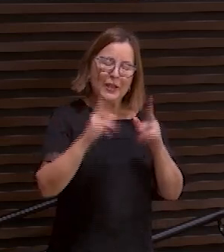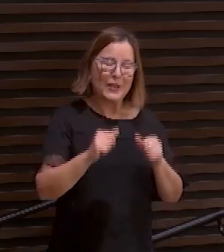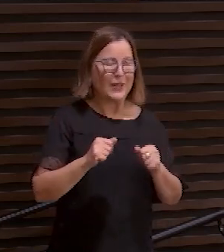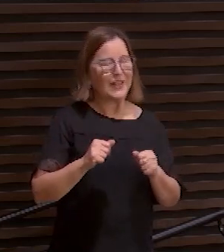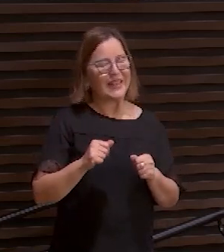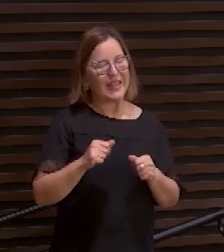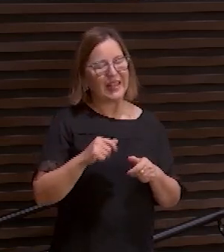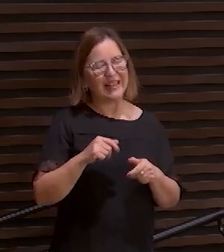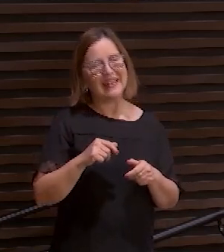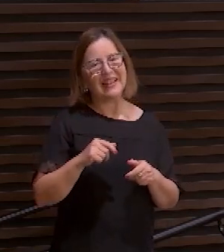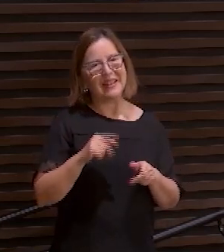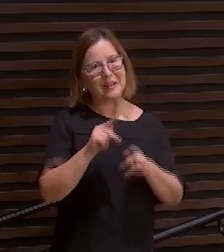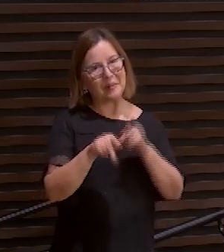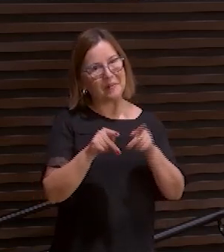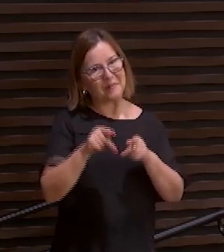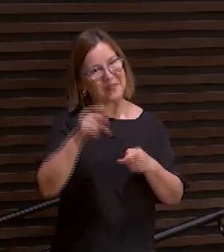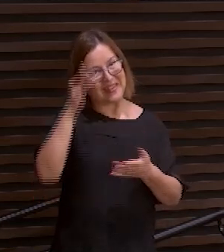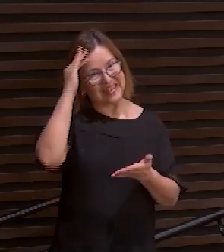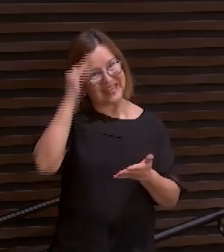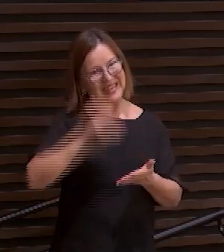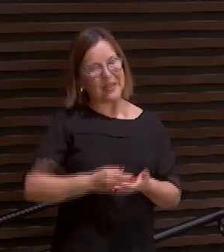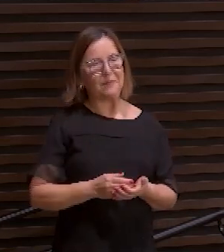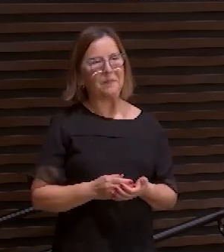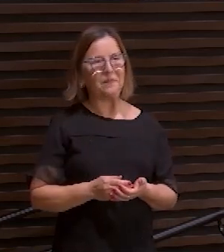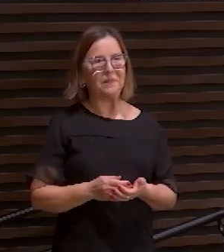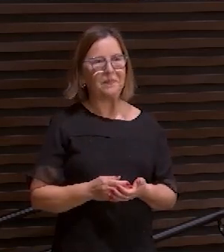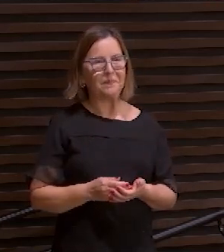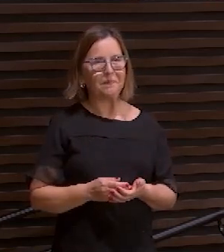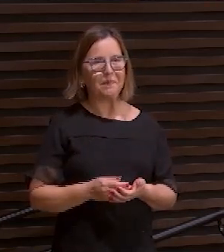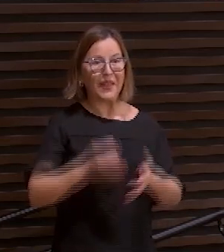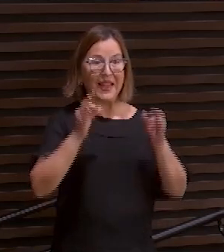crê. A certeza da fé